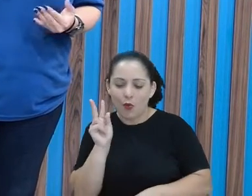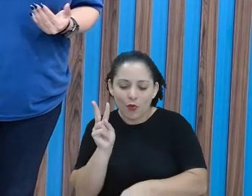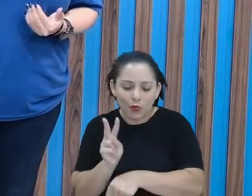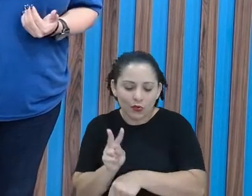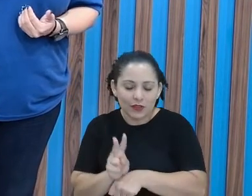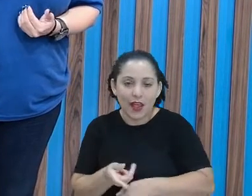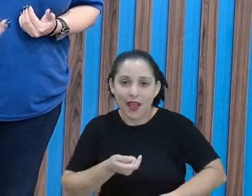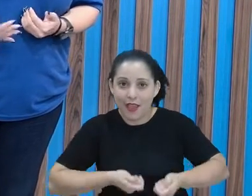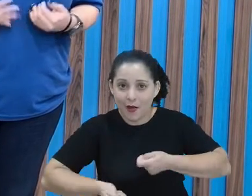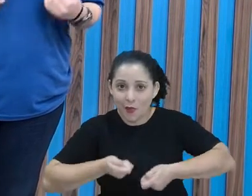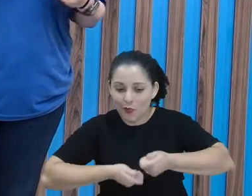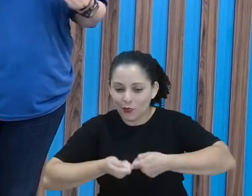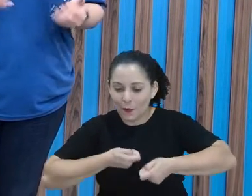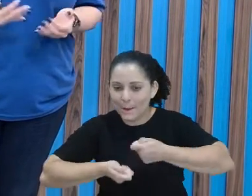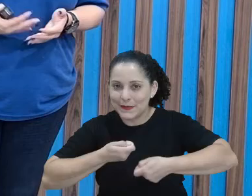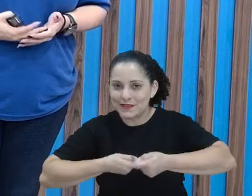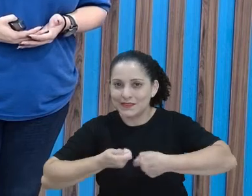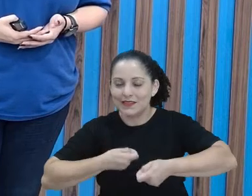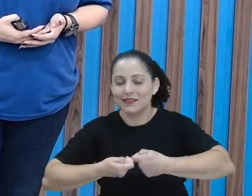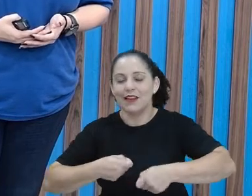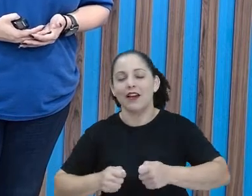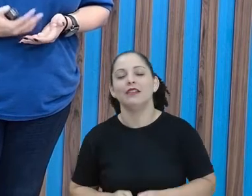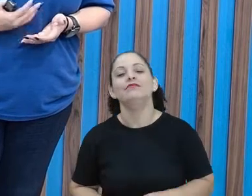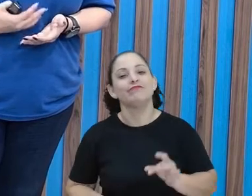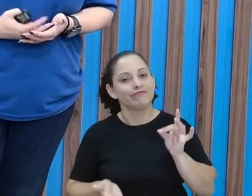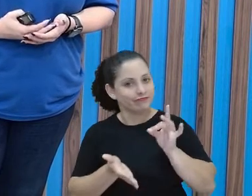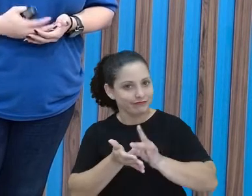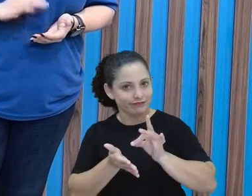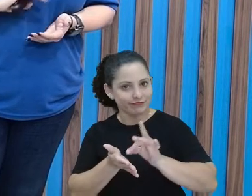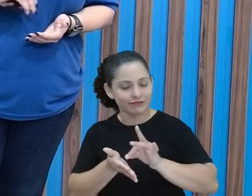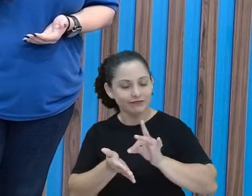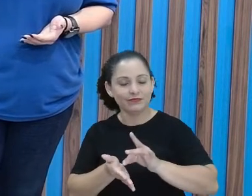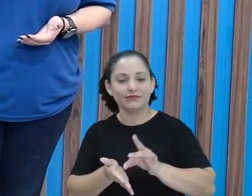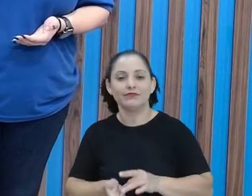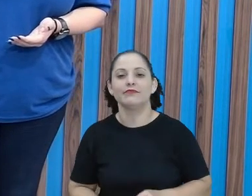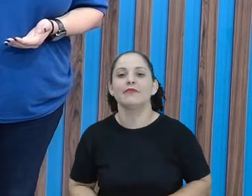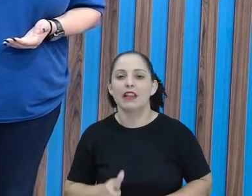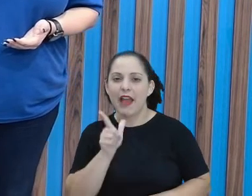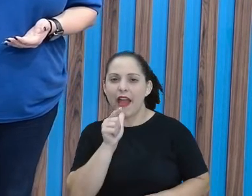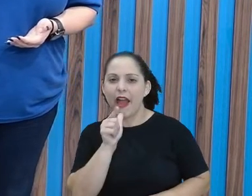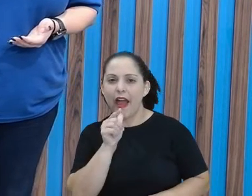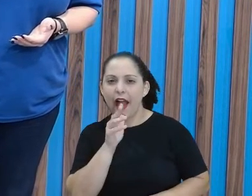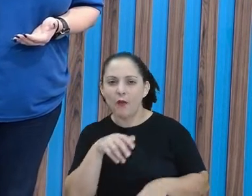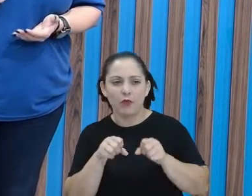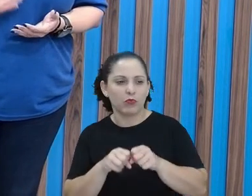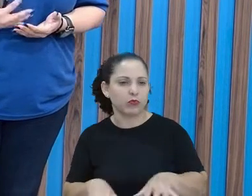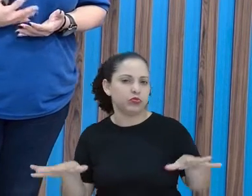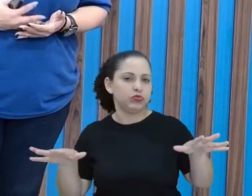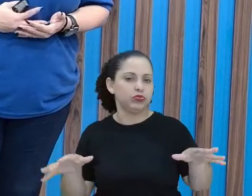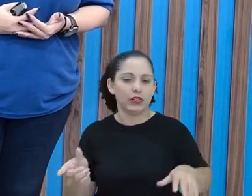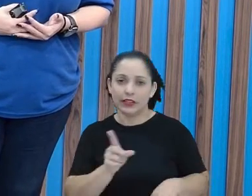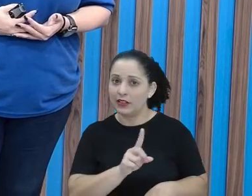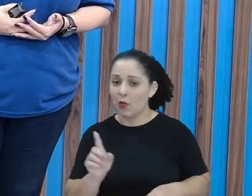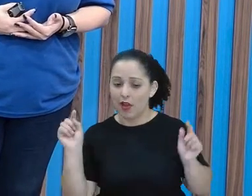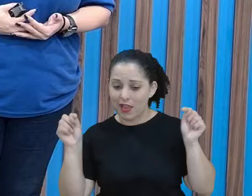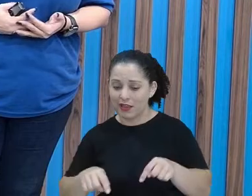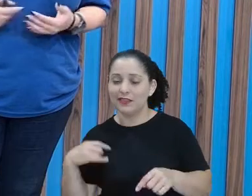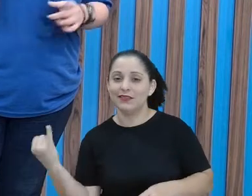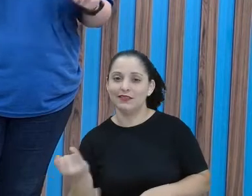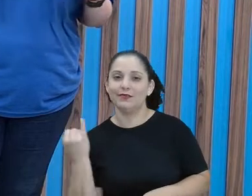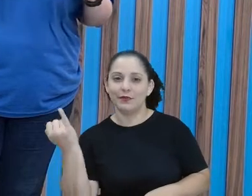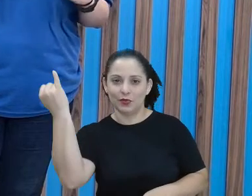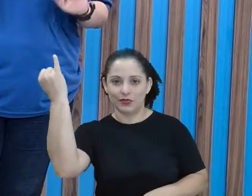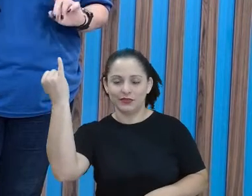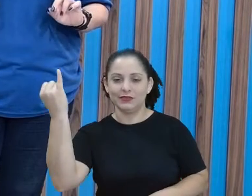gente, economizar quando a gente puder, né, economizar, não desperdiçar essa água que é tão importante para a gente